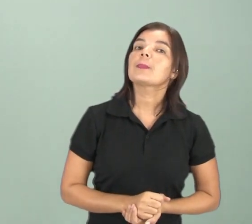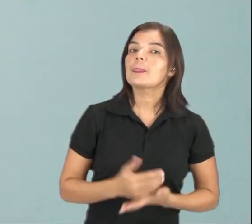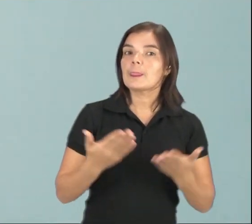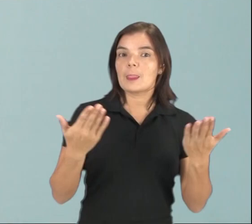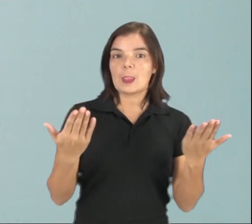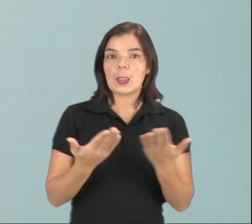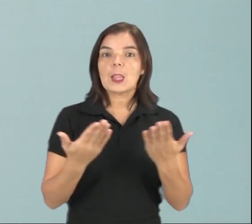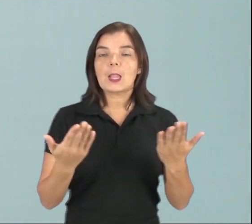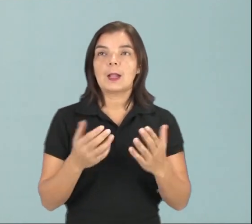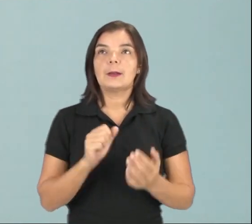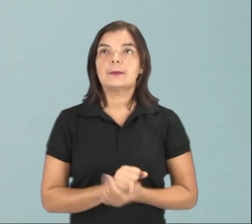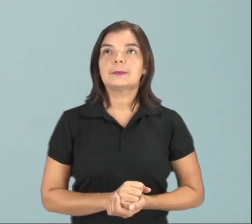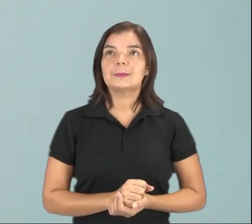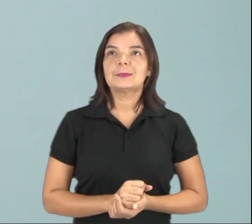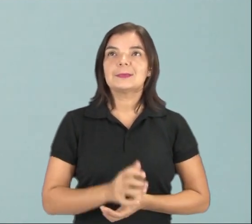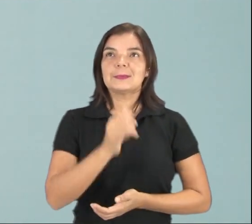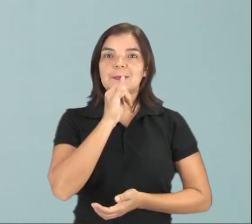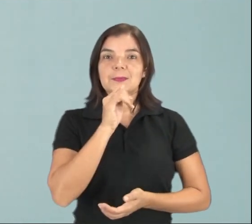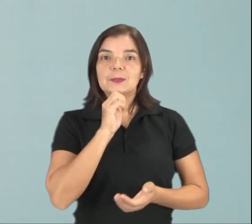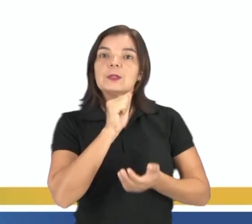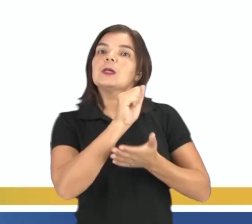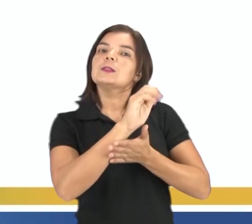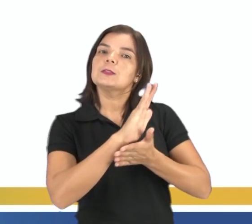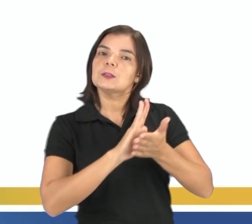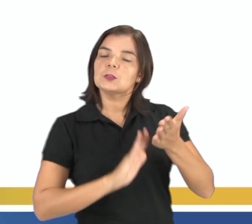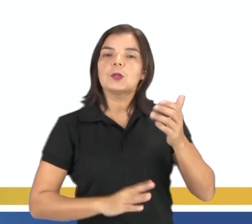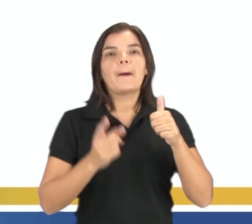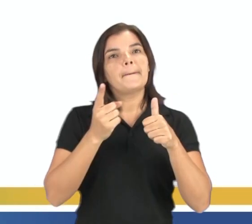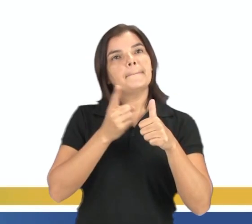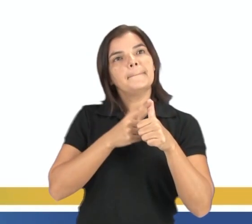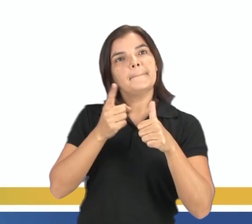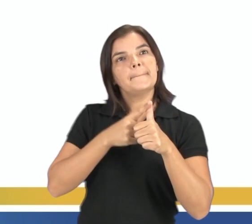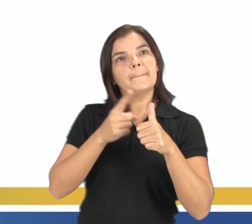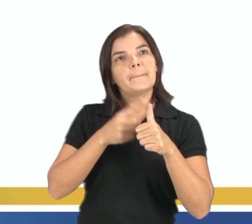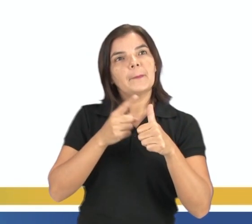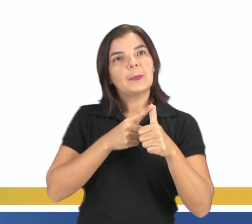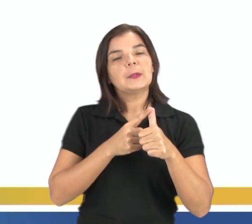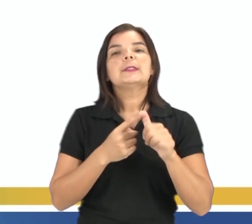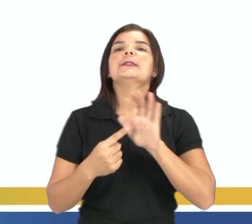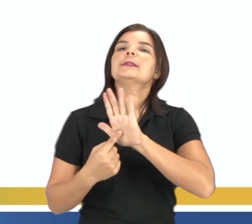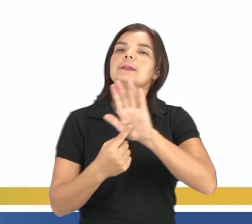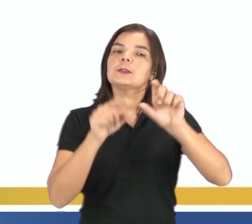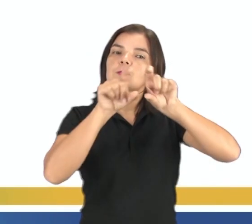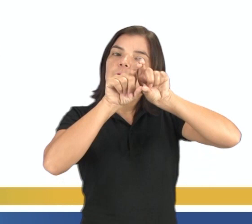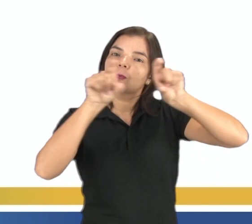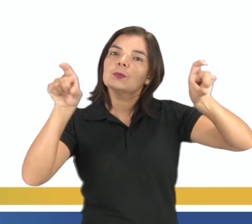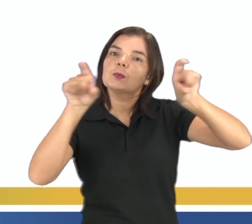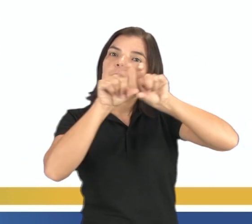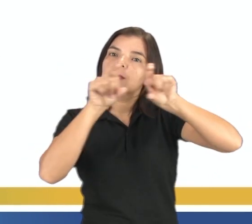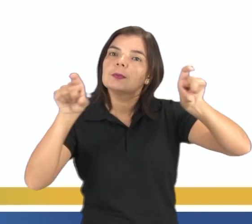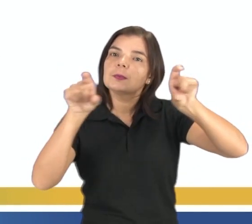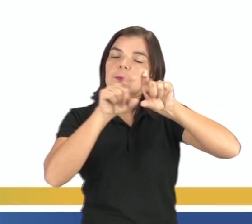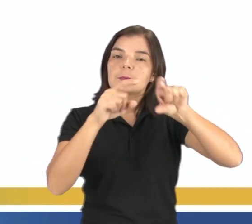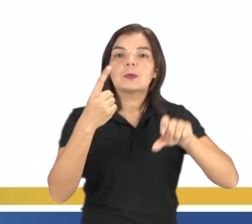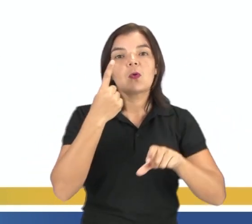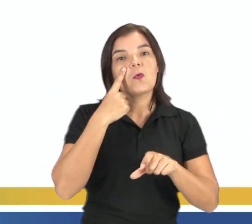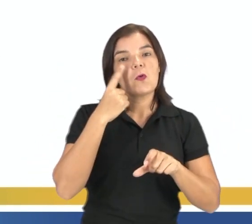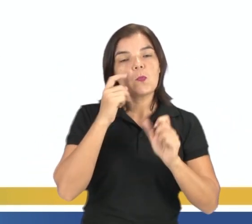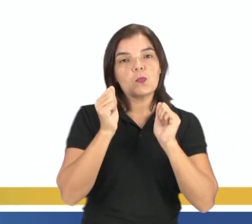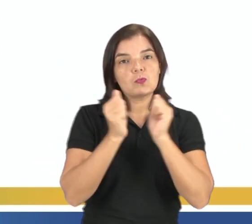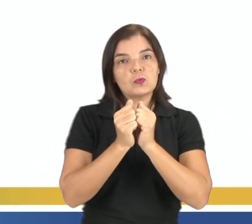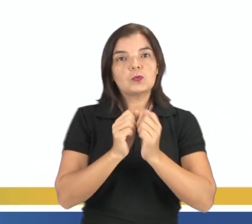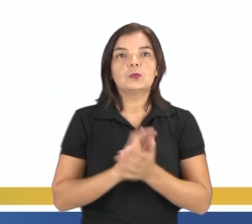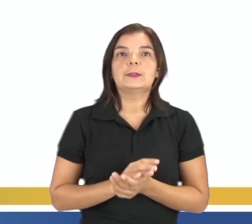Agora, nós temos aqui o exercitando. A primeira questão, nós temos a tirinha aí, acompanhem